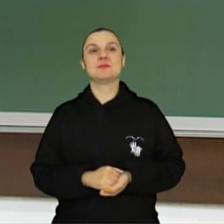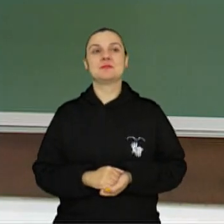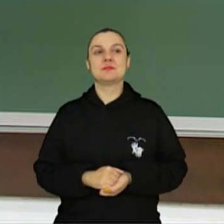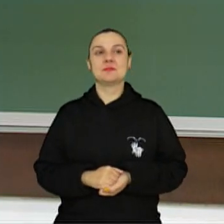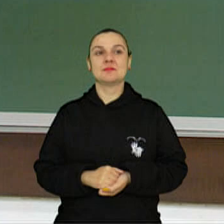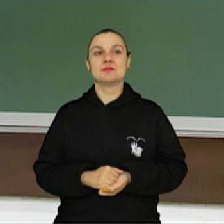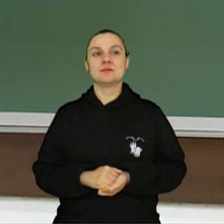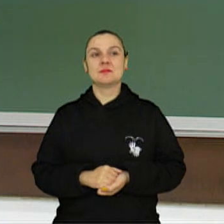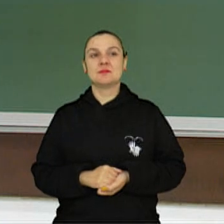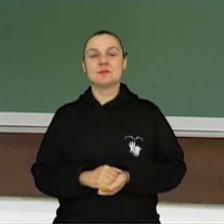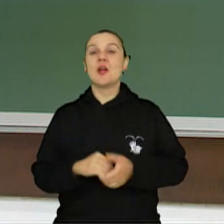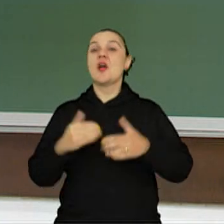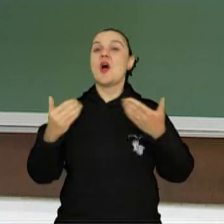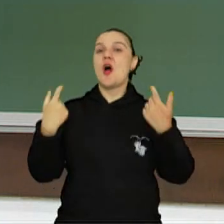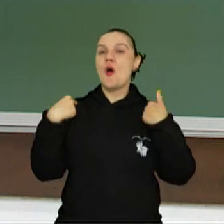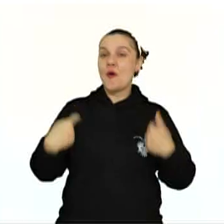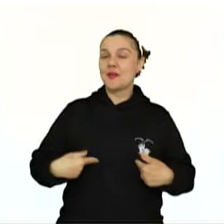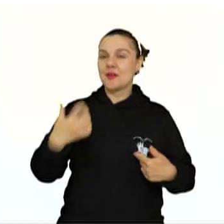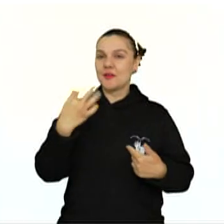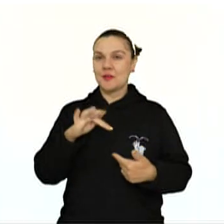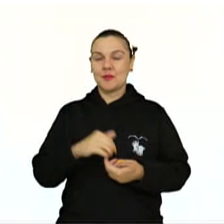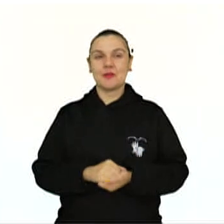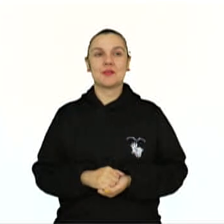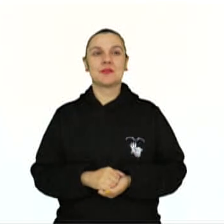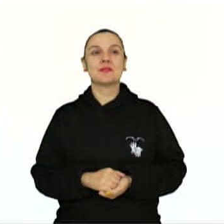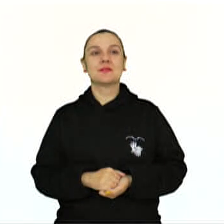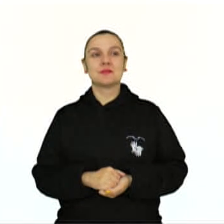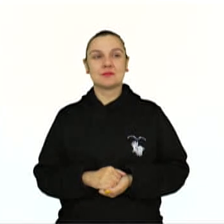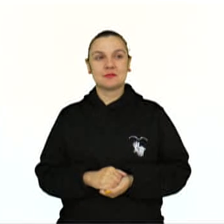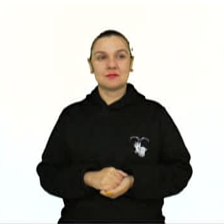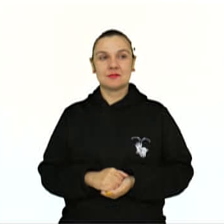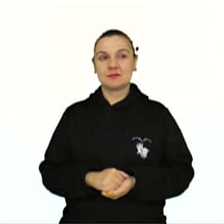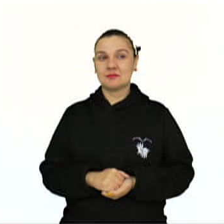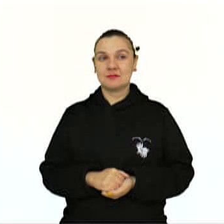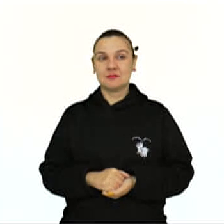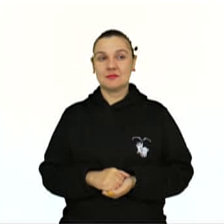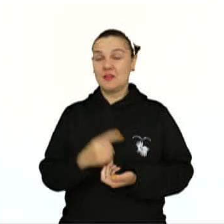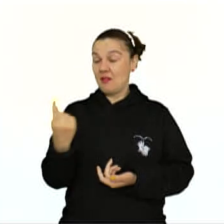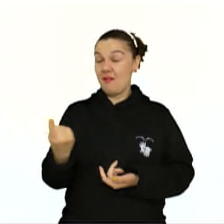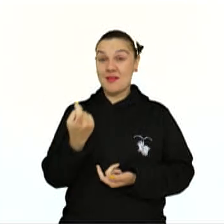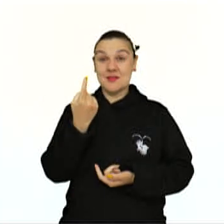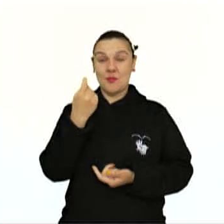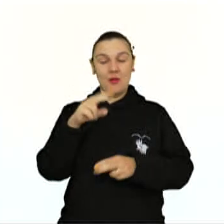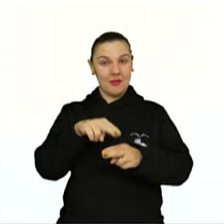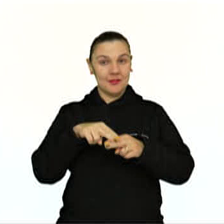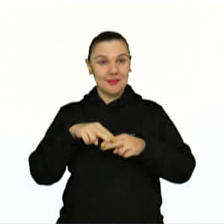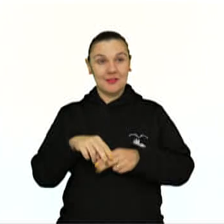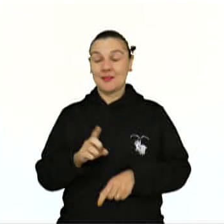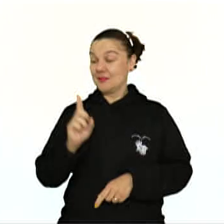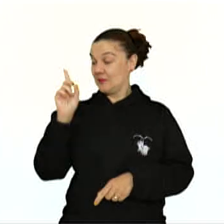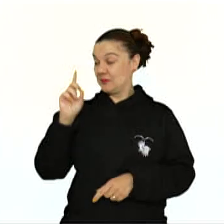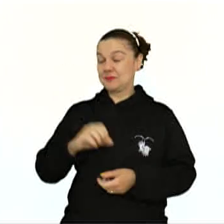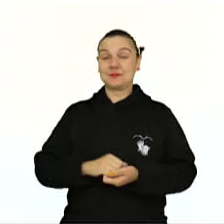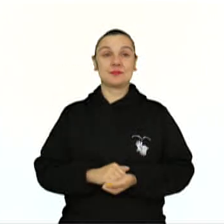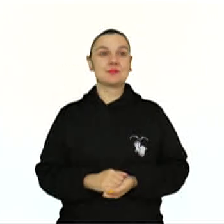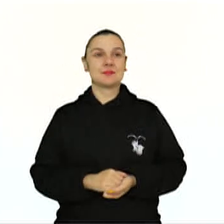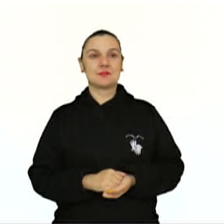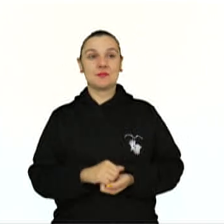está doendo? Qual que é a parte do corpo humano? El dedo gordo. El dedo gordo é singular, por isso vai ser